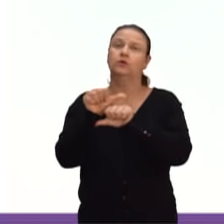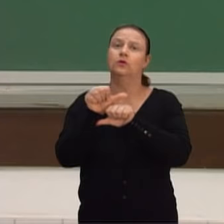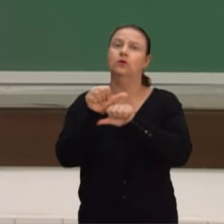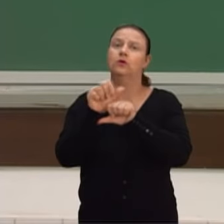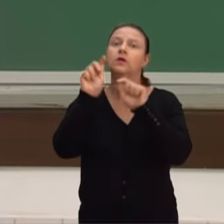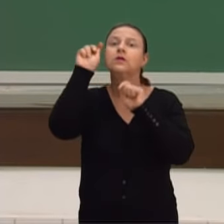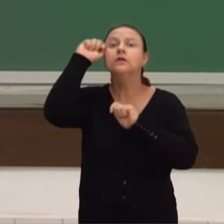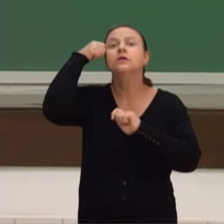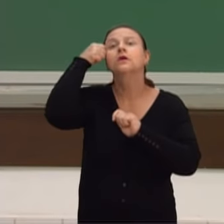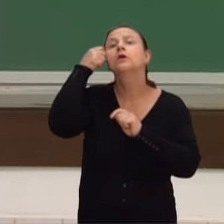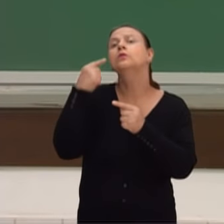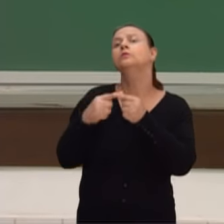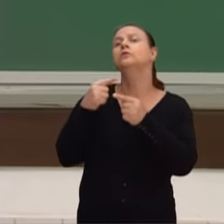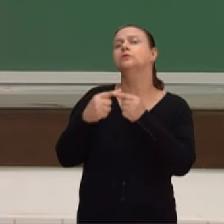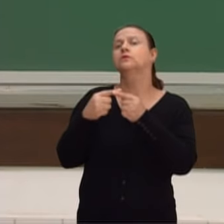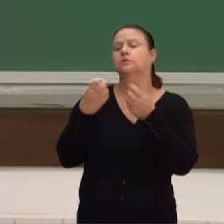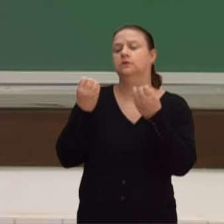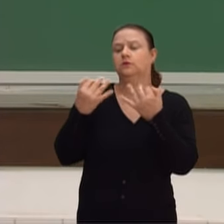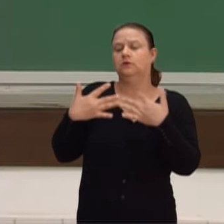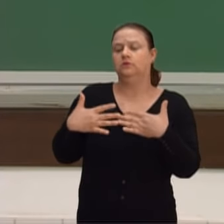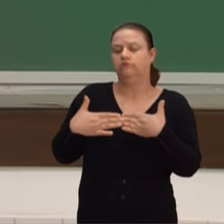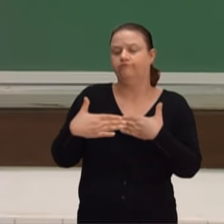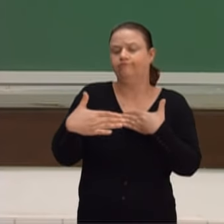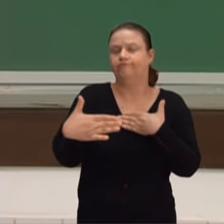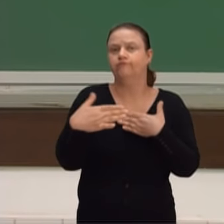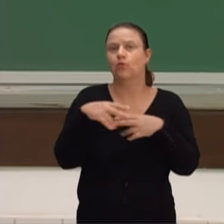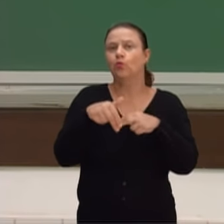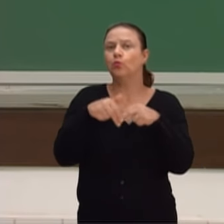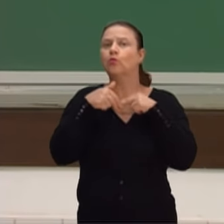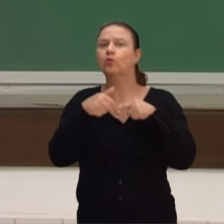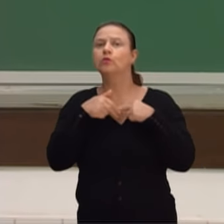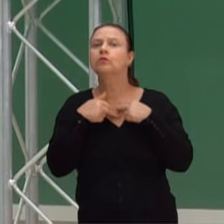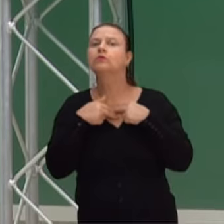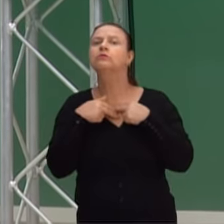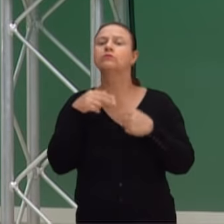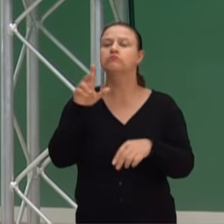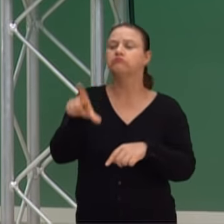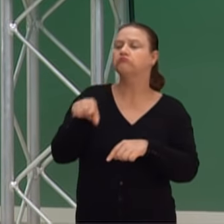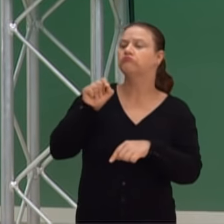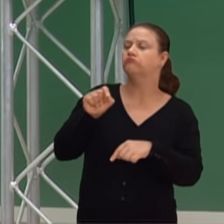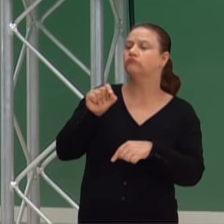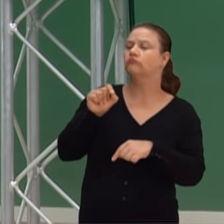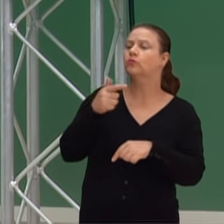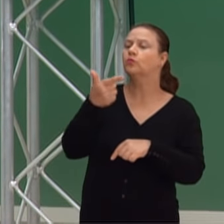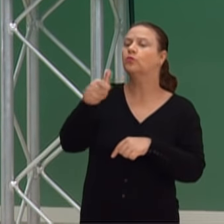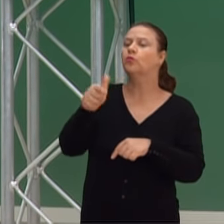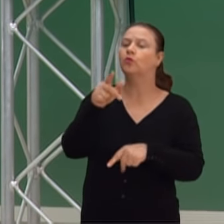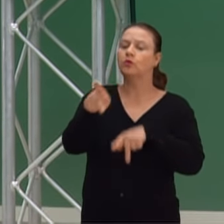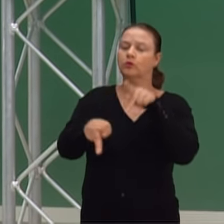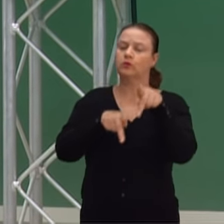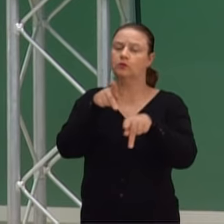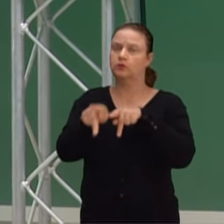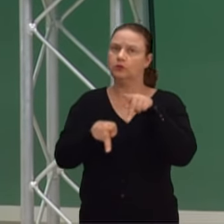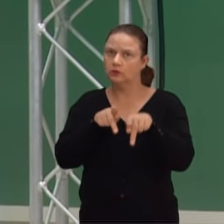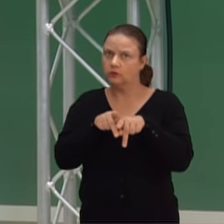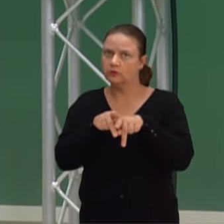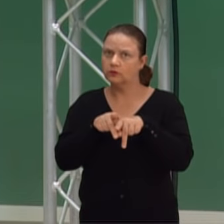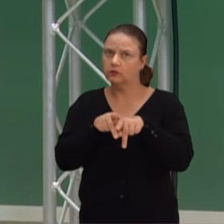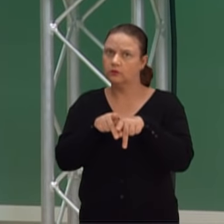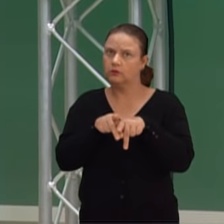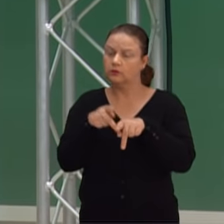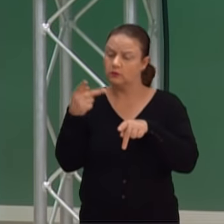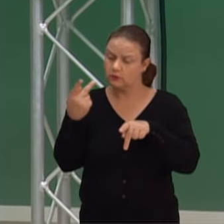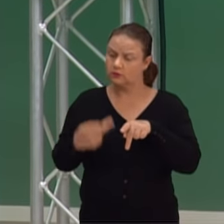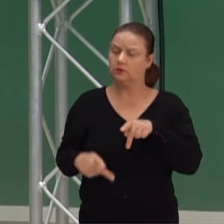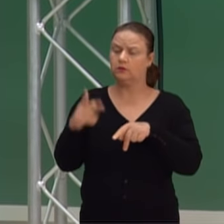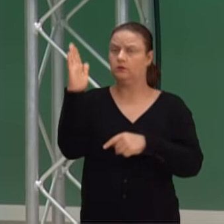sobre esses motivos de ter escolhido a mão de obra africana, o negro africano, para vir ser escravo no Brasil, para ser trazido